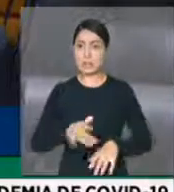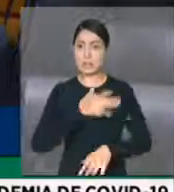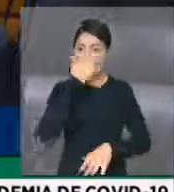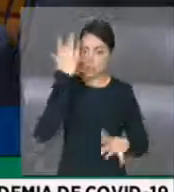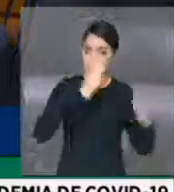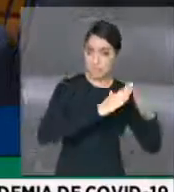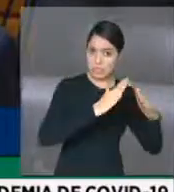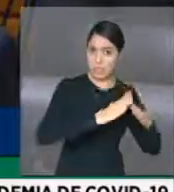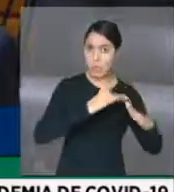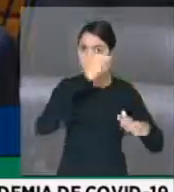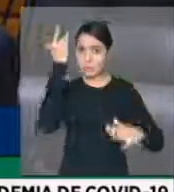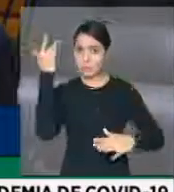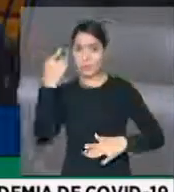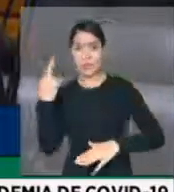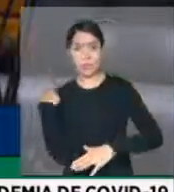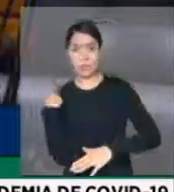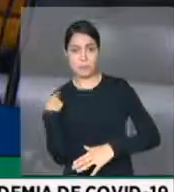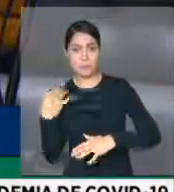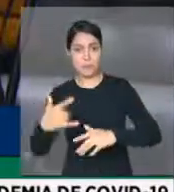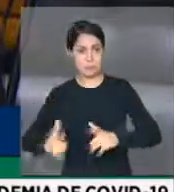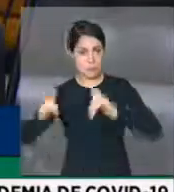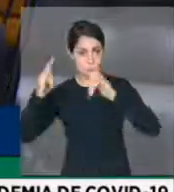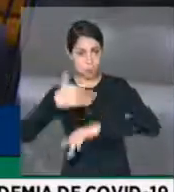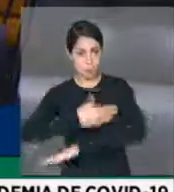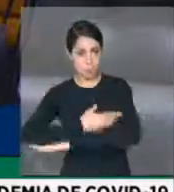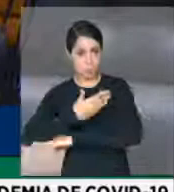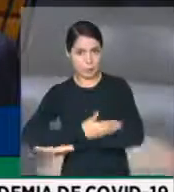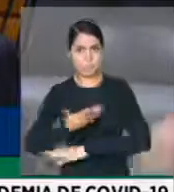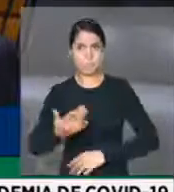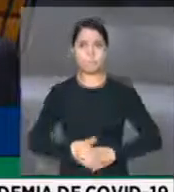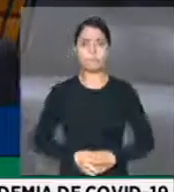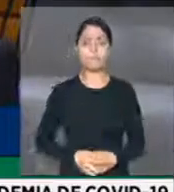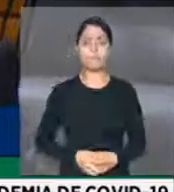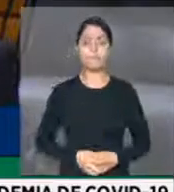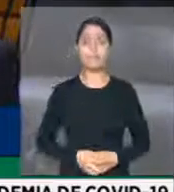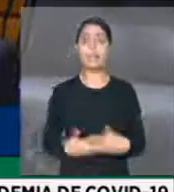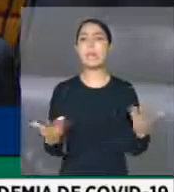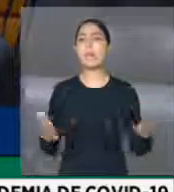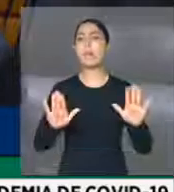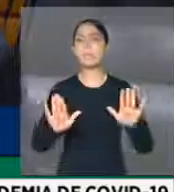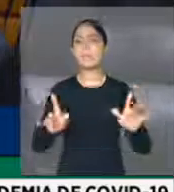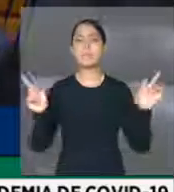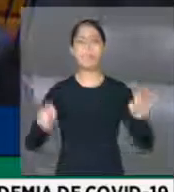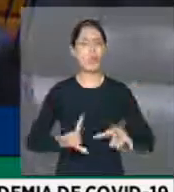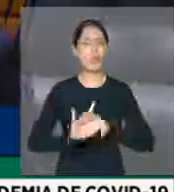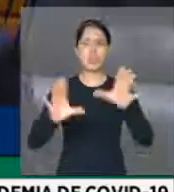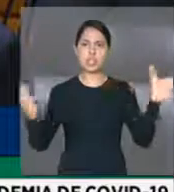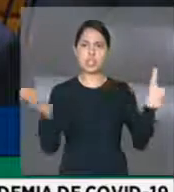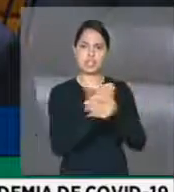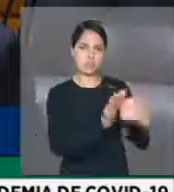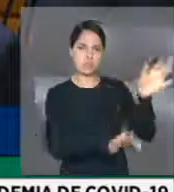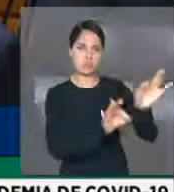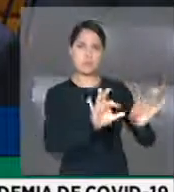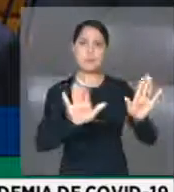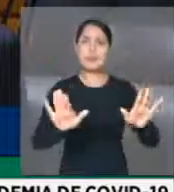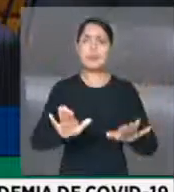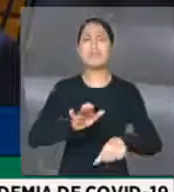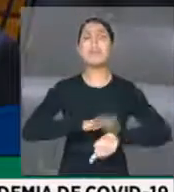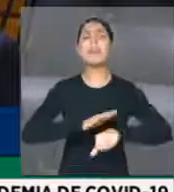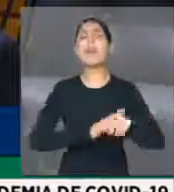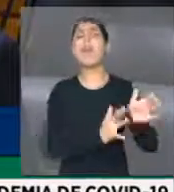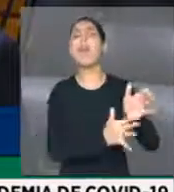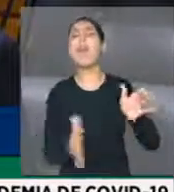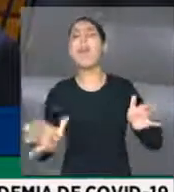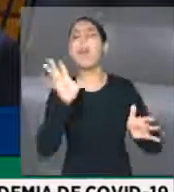síndicos. É claro que o deputado Henrico fala muito bem que isso pode ser tratado na justiça. Mas quanto tempo isso vai